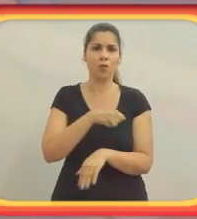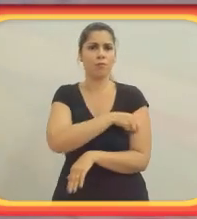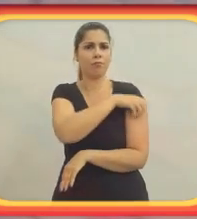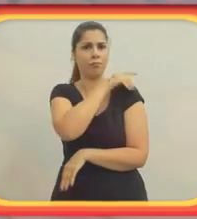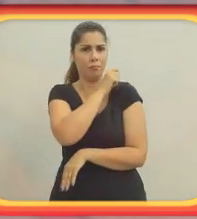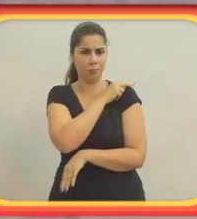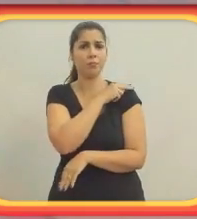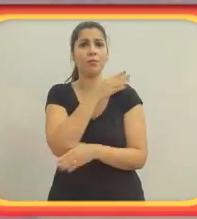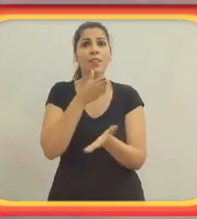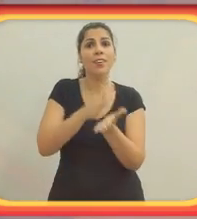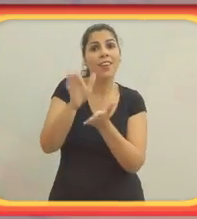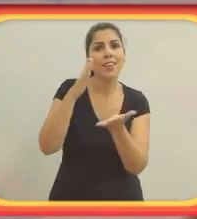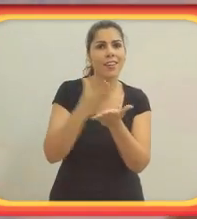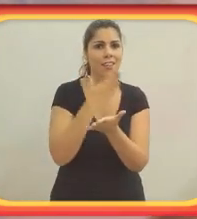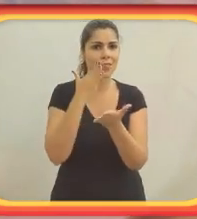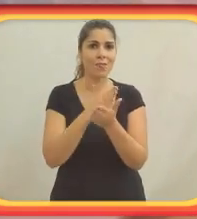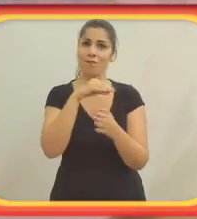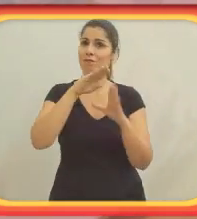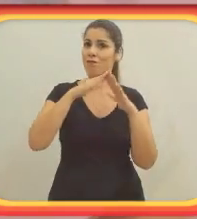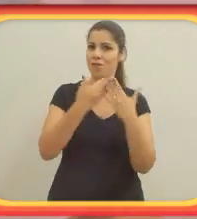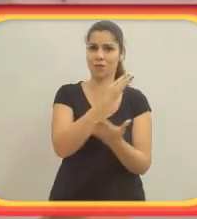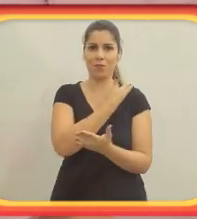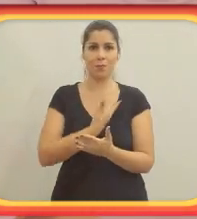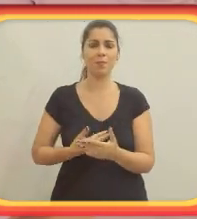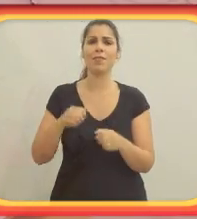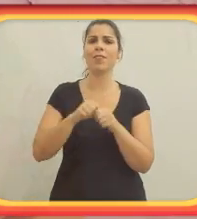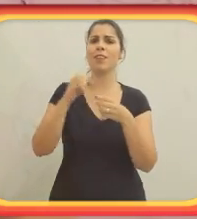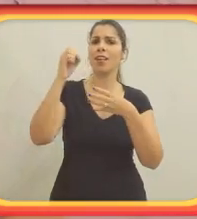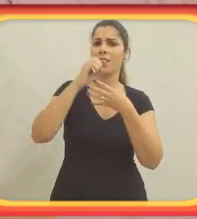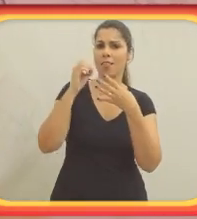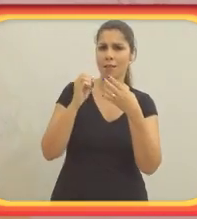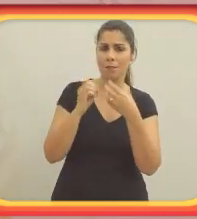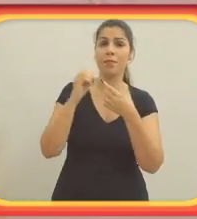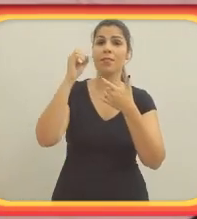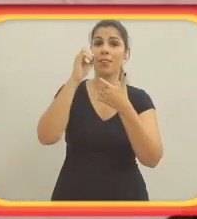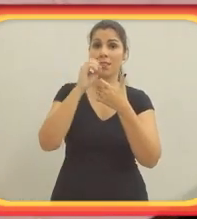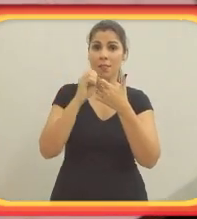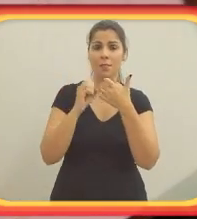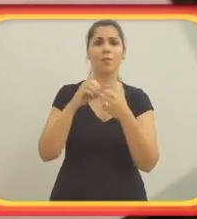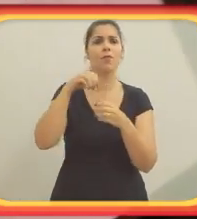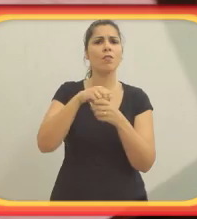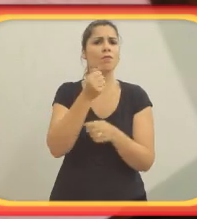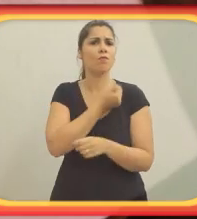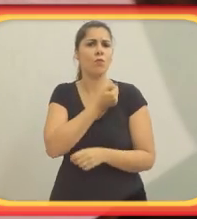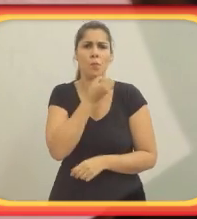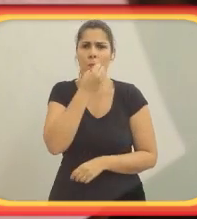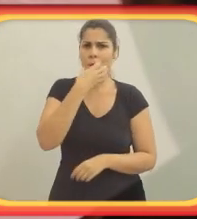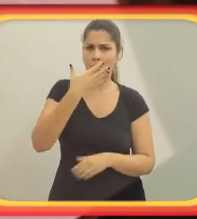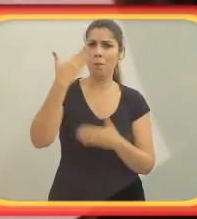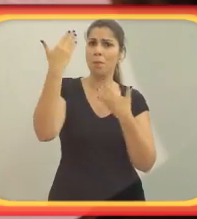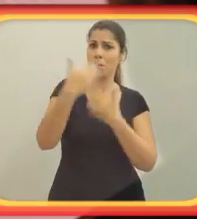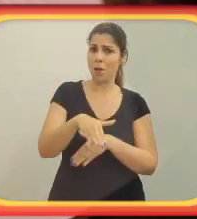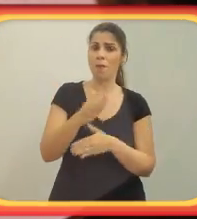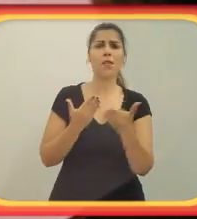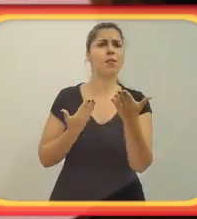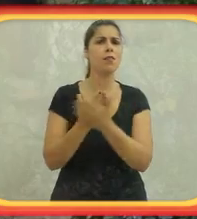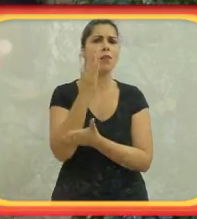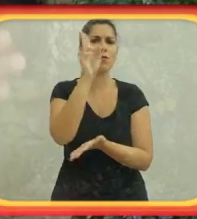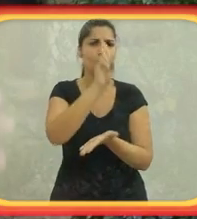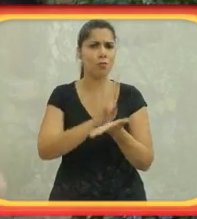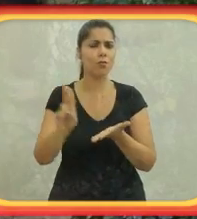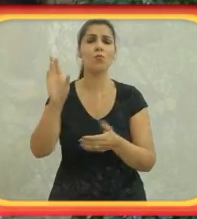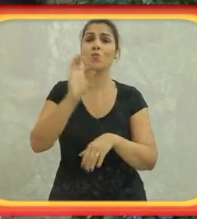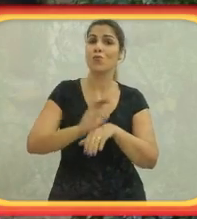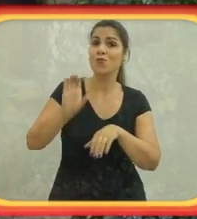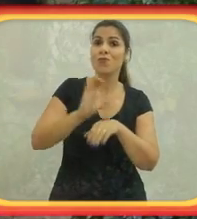No final do ensino médio, ela lançou o livro dela na escola pública, fez o Enem, tirou uma nota boa, passou para